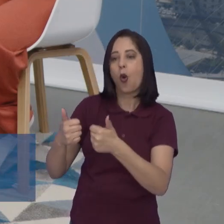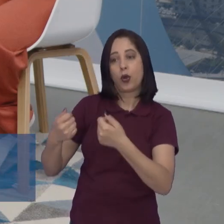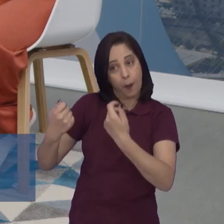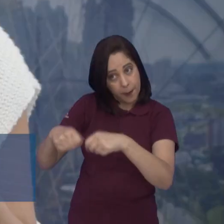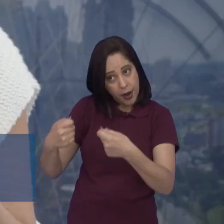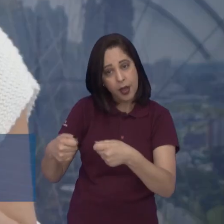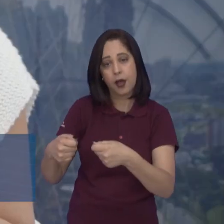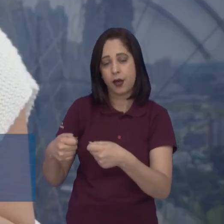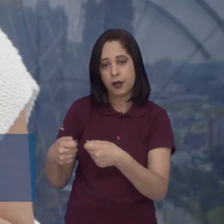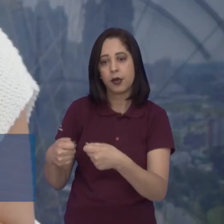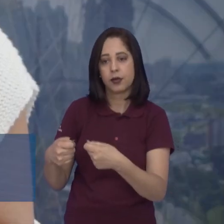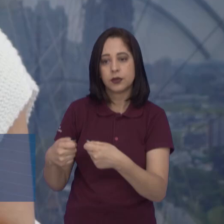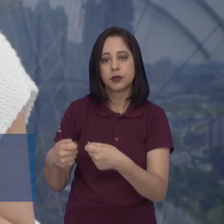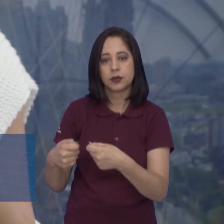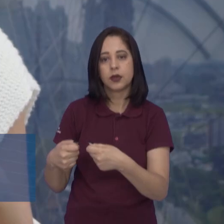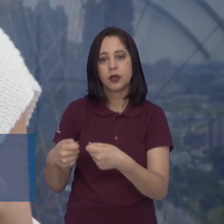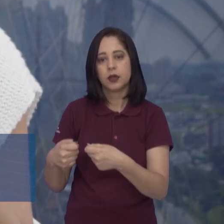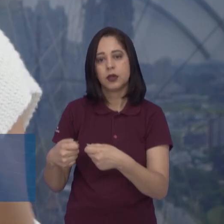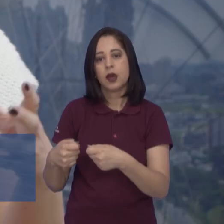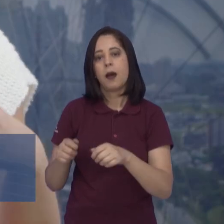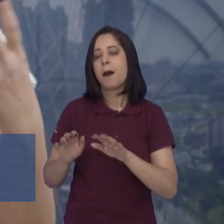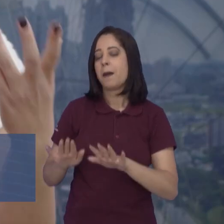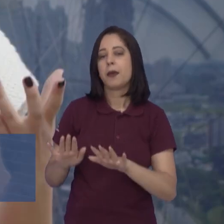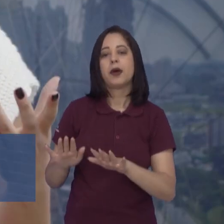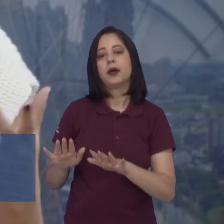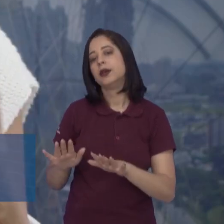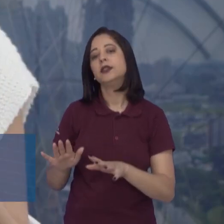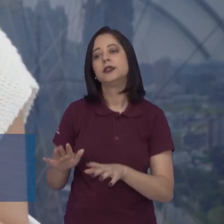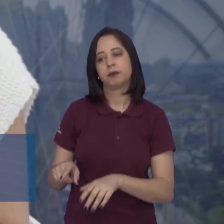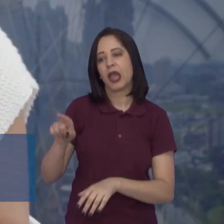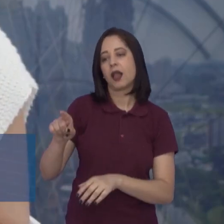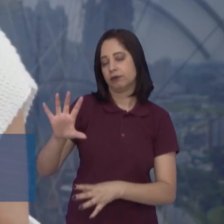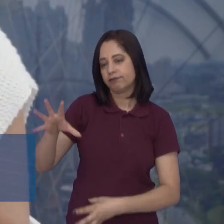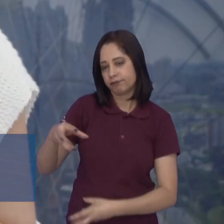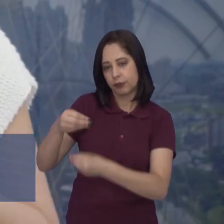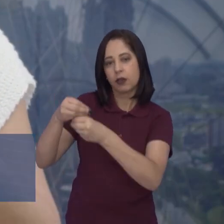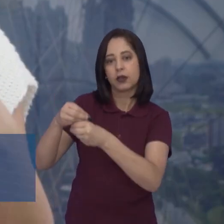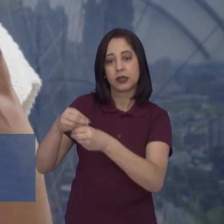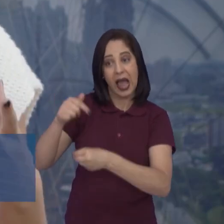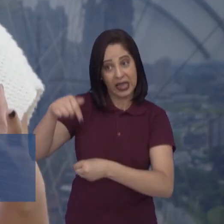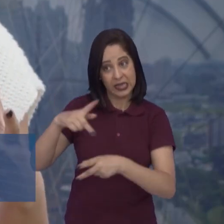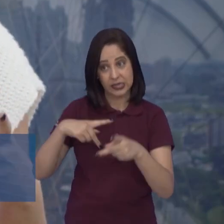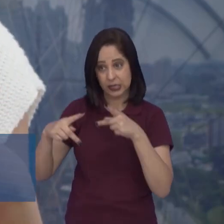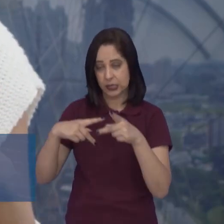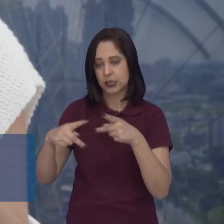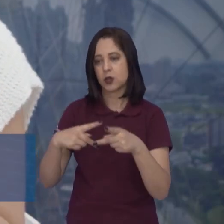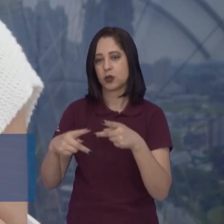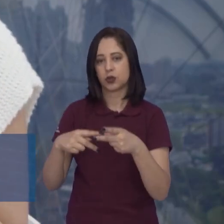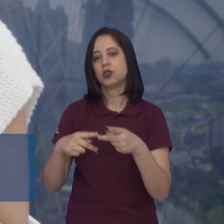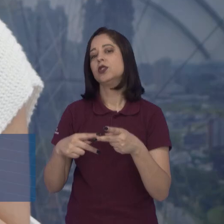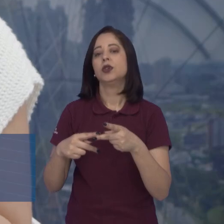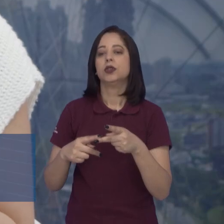eu acredito, isso é um gancho de um modo geral com o que ela já trouxe. São José está tendo esse crescimento e